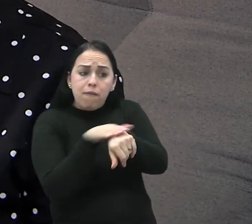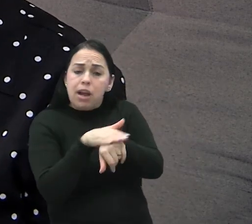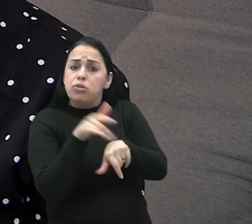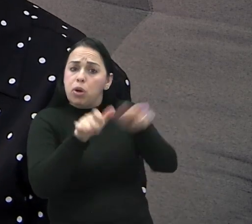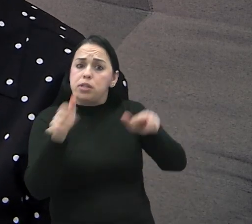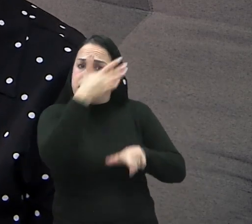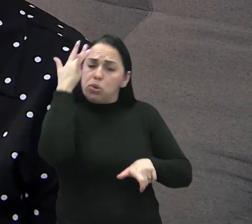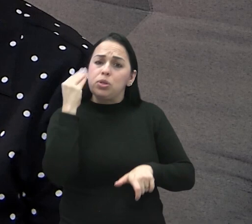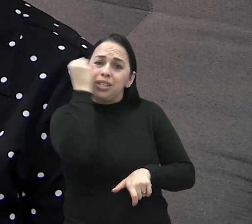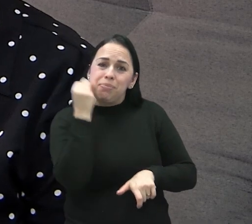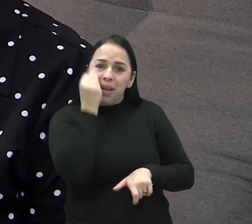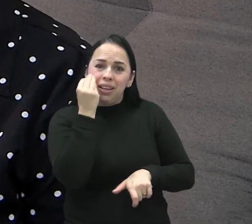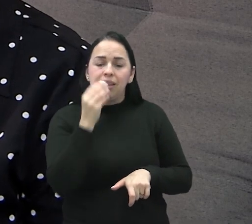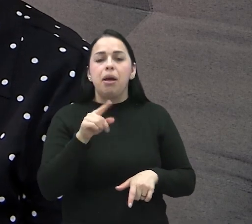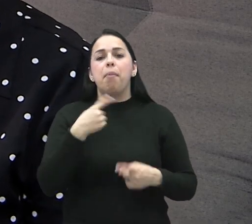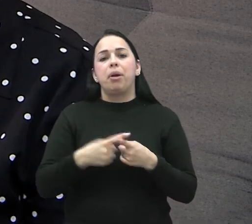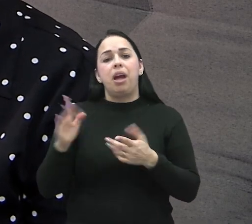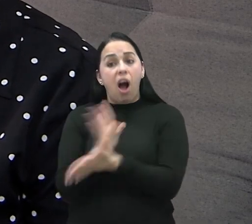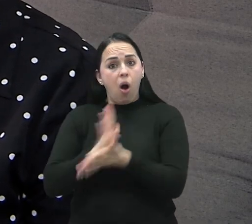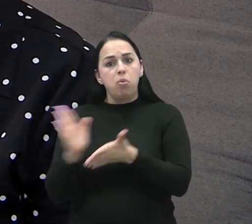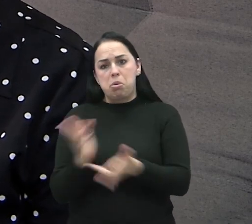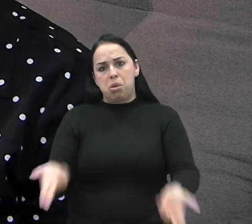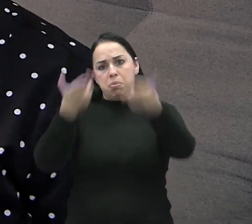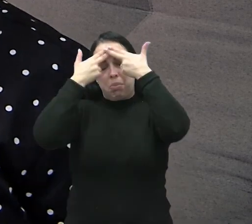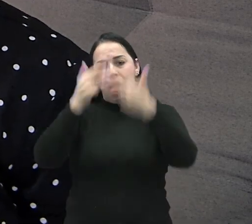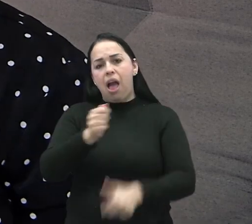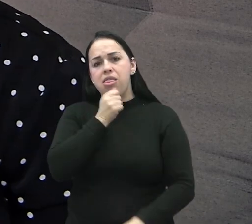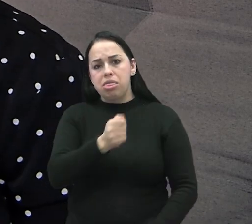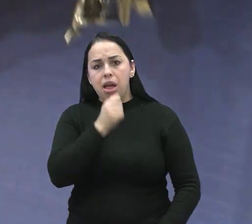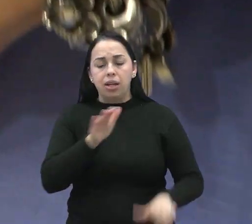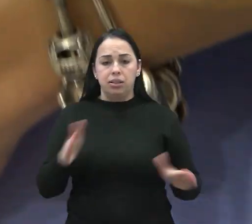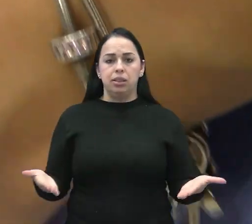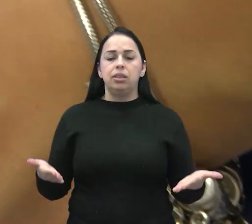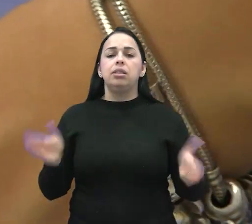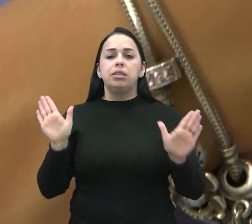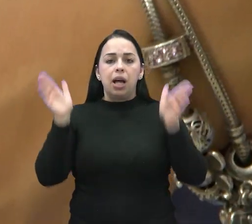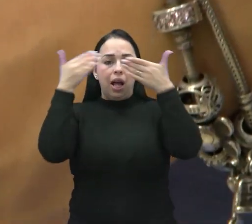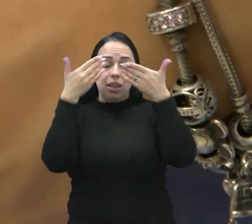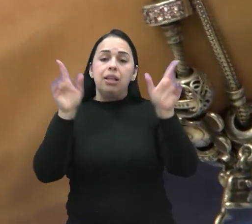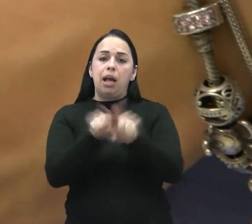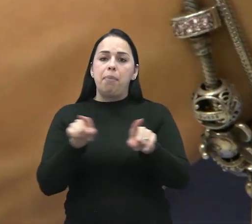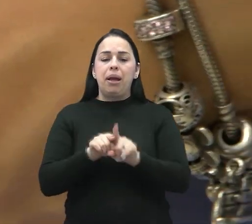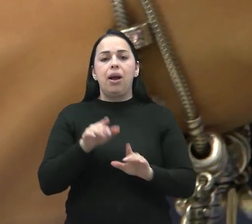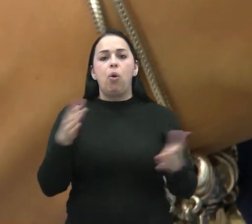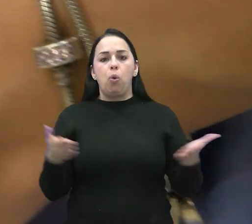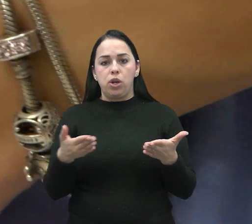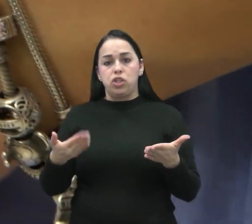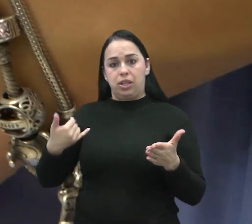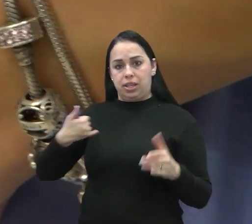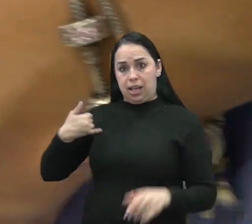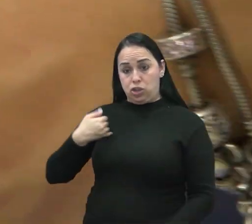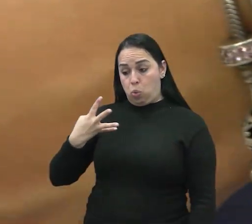converse com quem já passou pelo processo, porque as pessoas ainda veem isso como um tabu muito grande. Atualmente, a gravidez é